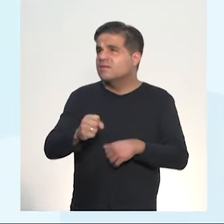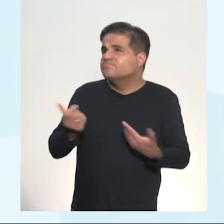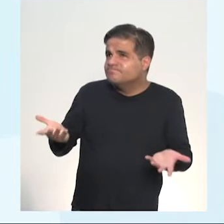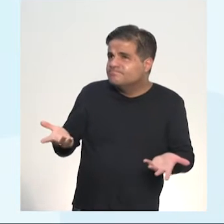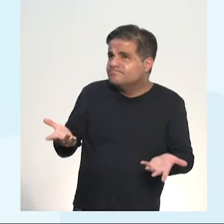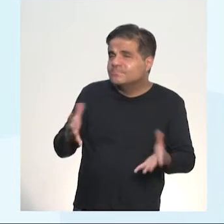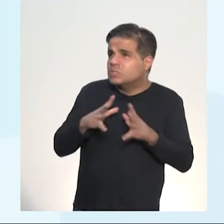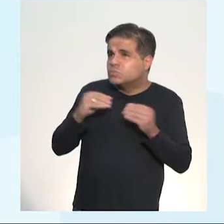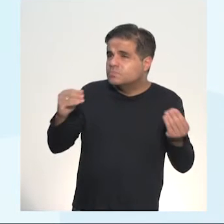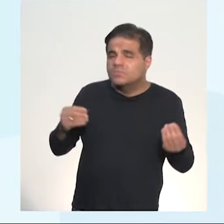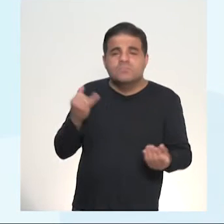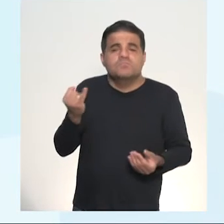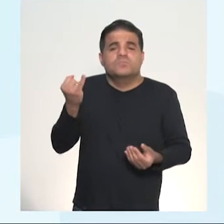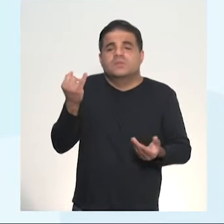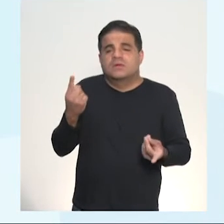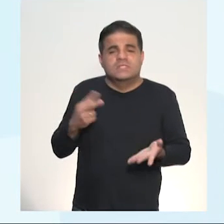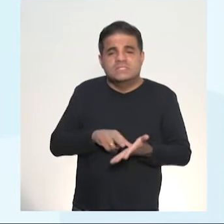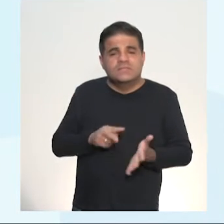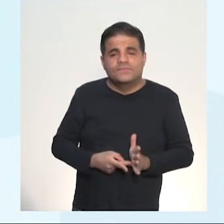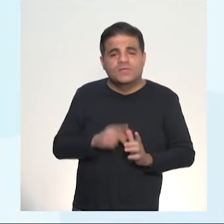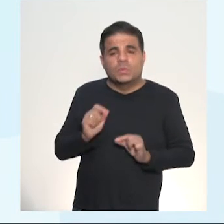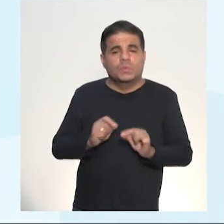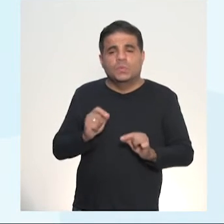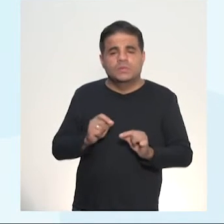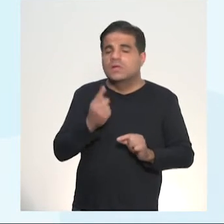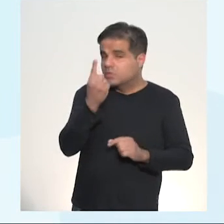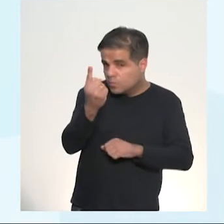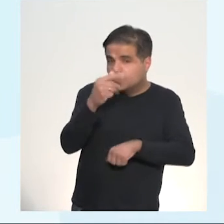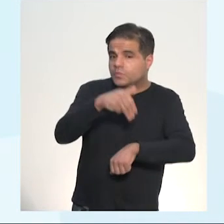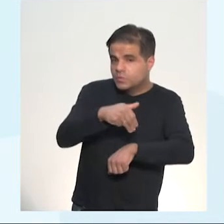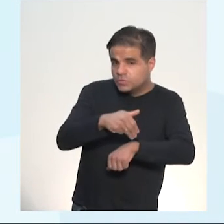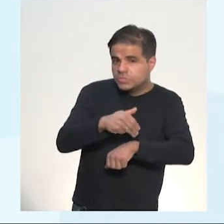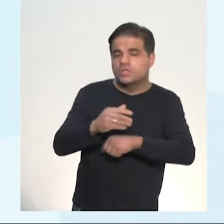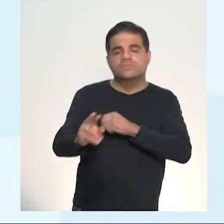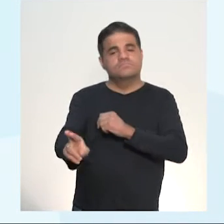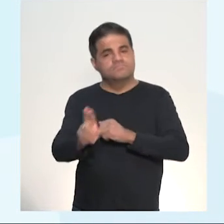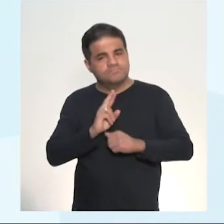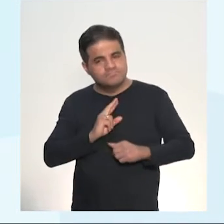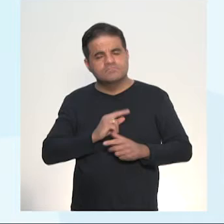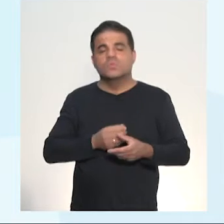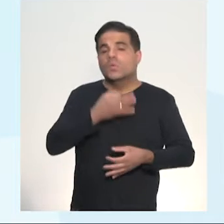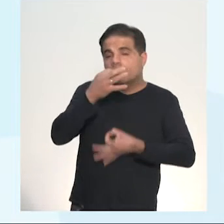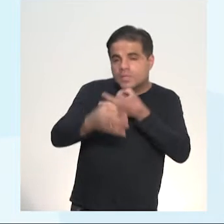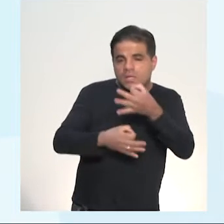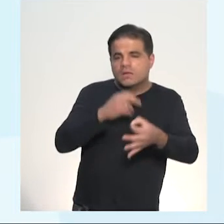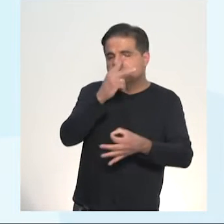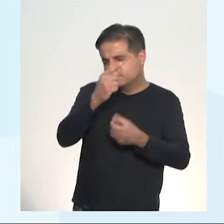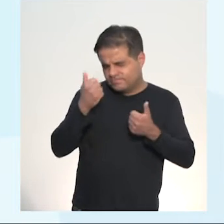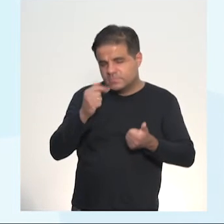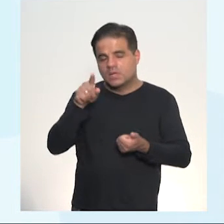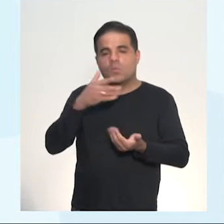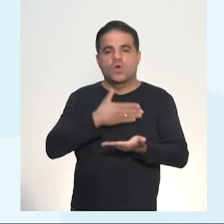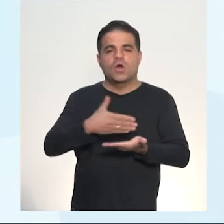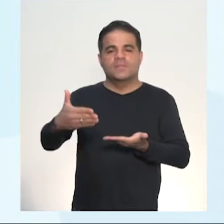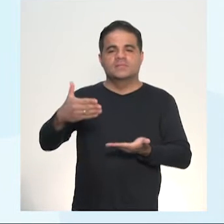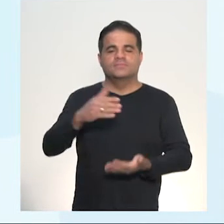quer dizer para a gente, né? As abelhas estão sumindo. Então vocês têm um minutinho para mandar aí o parecer de vocês e a gente já começa.